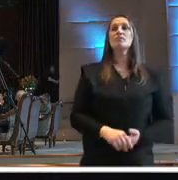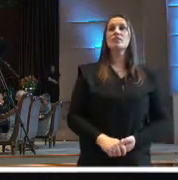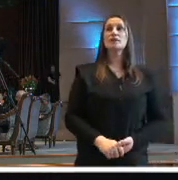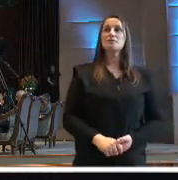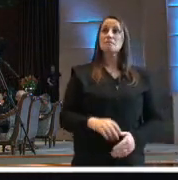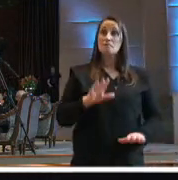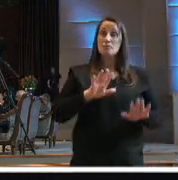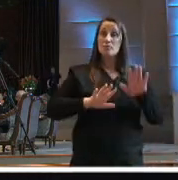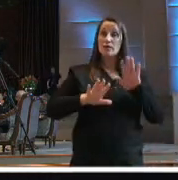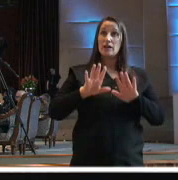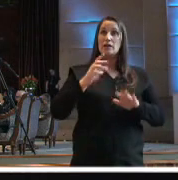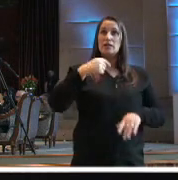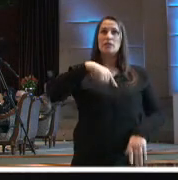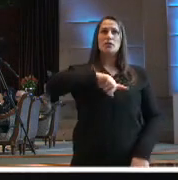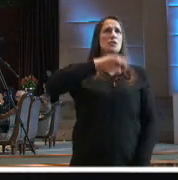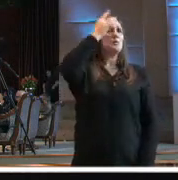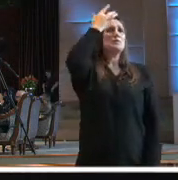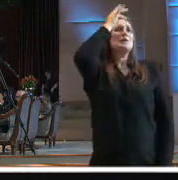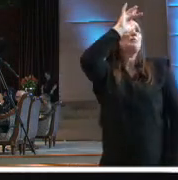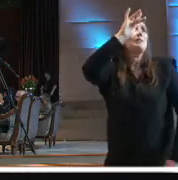Às vezes a gente não sabe orar.